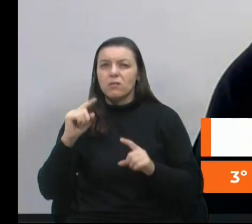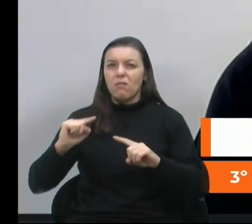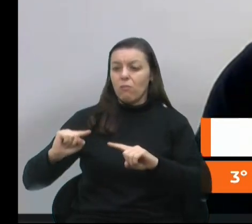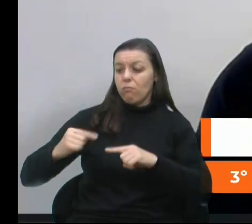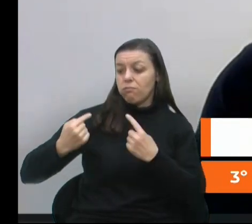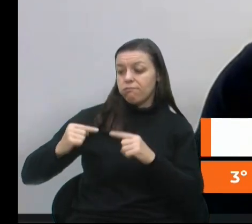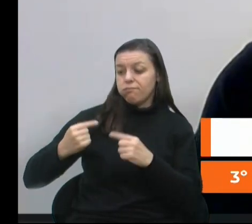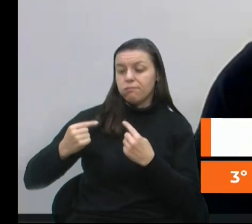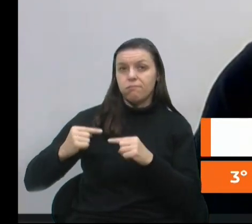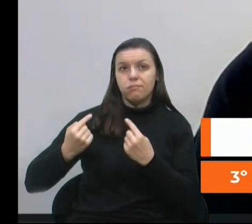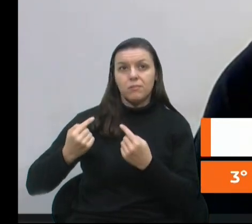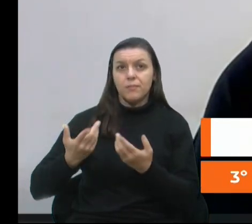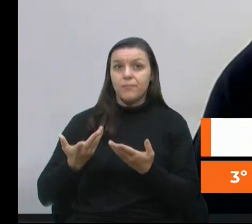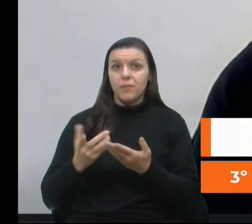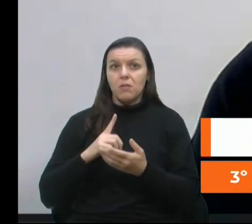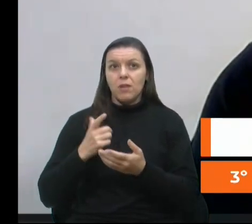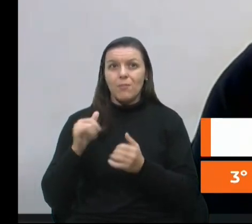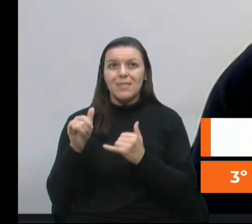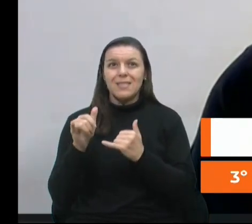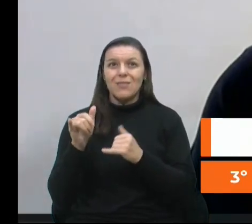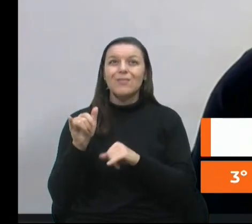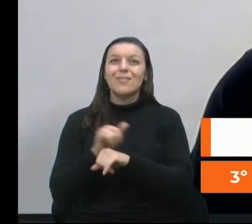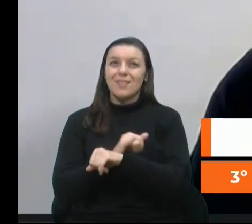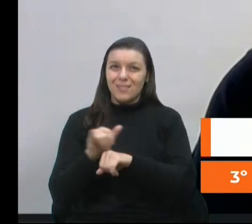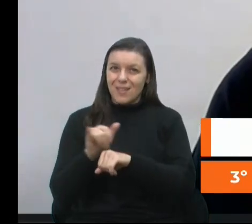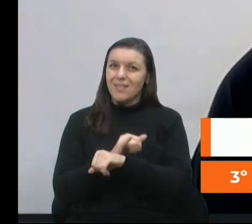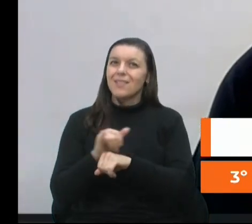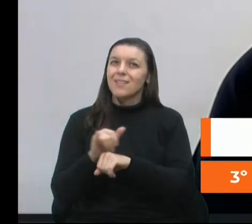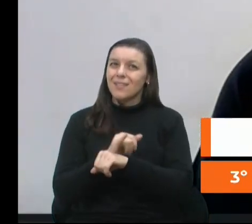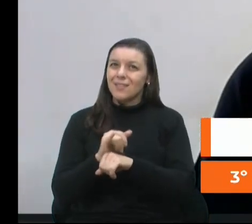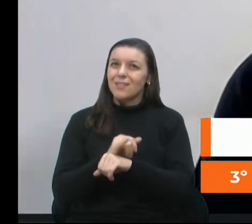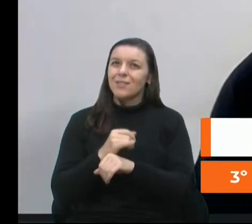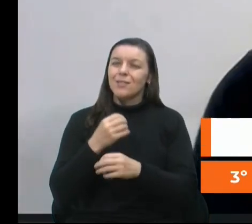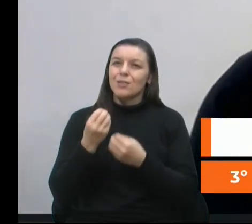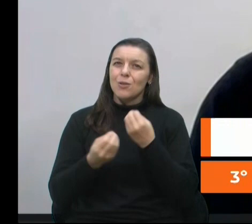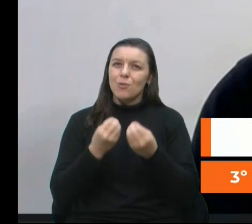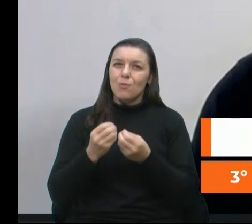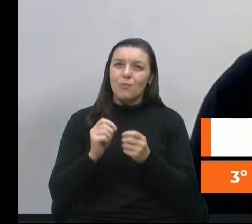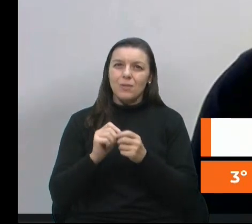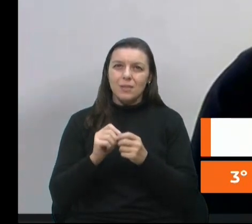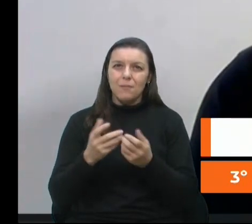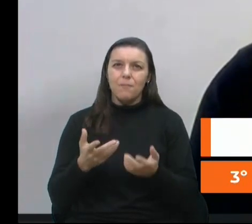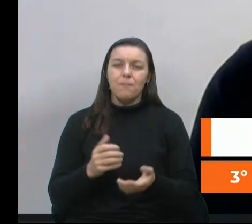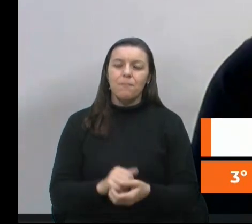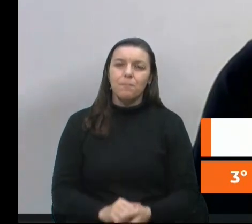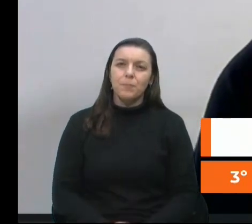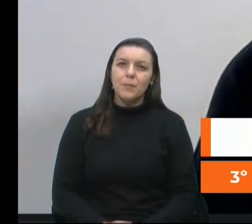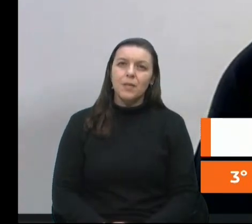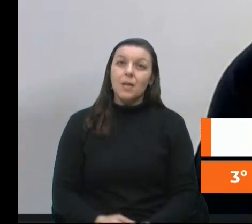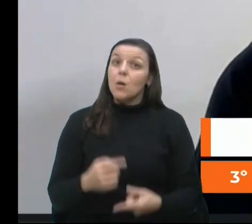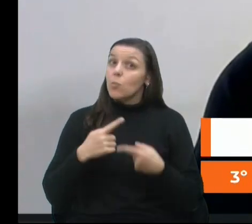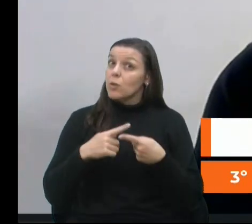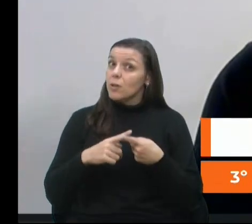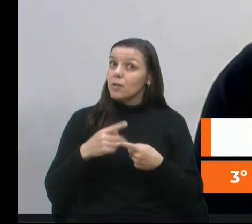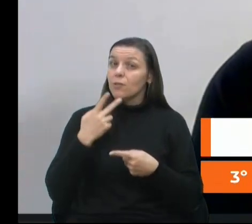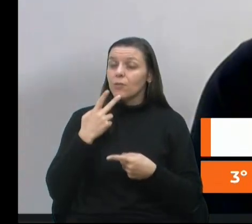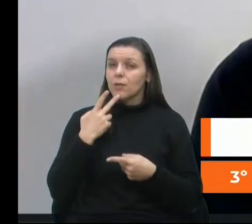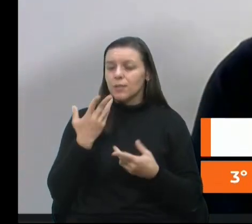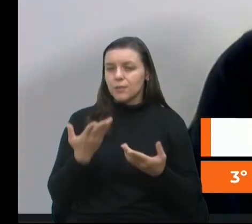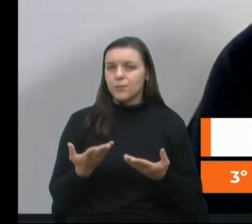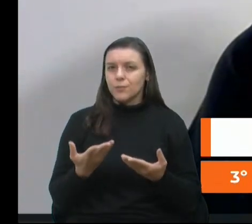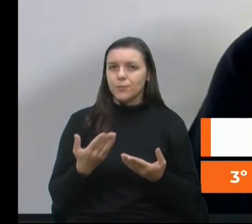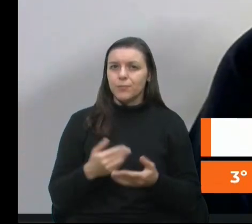desafie. Então, tem várias estratégias para poder lidar com essas crianças, mas não vou falar das estratégias agora. Por que eu estou falando